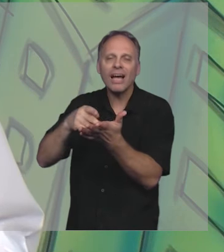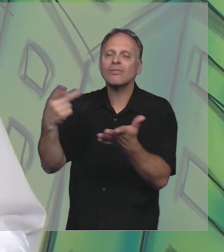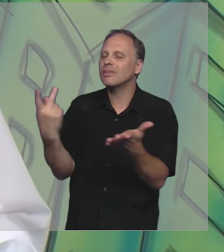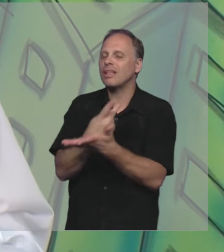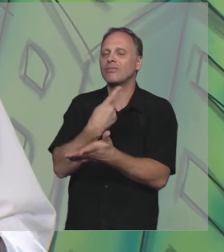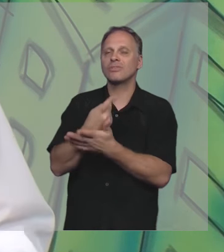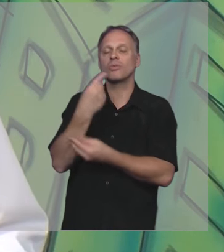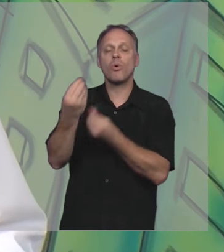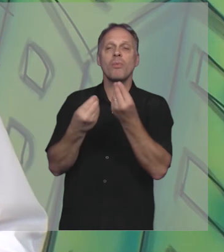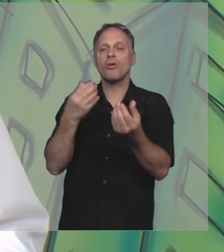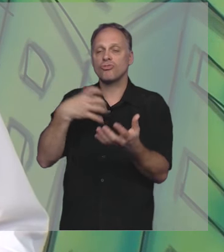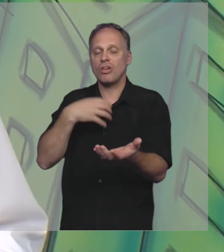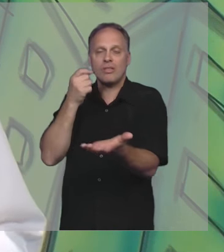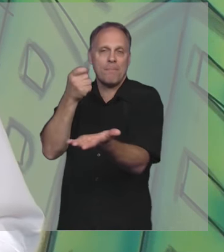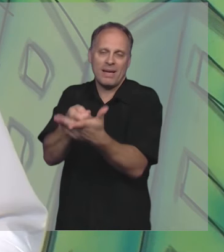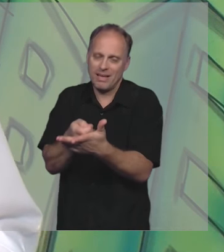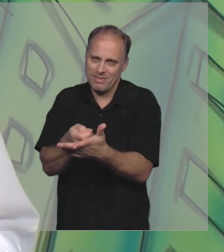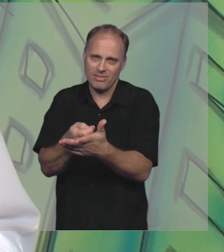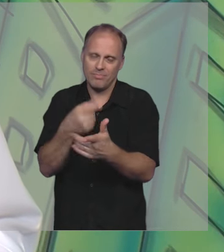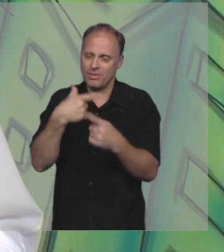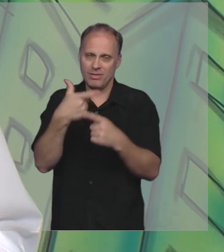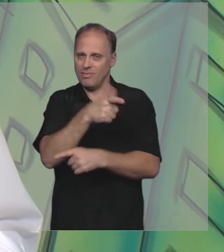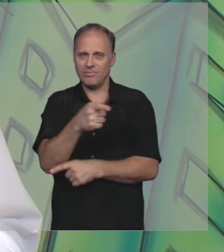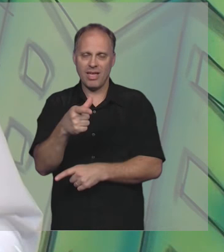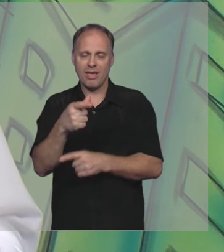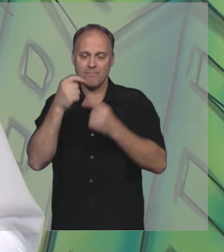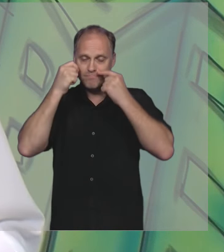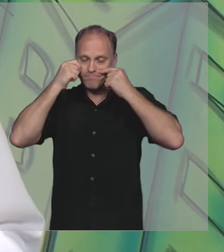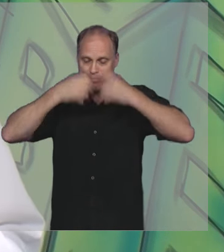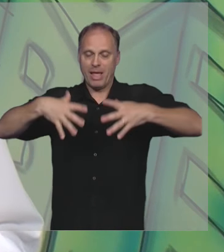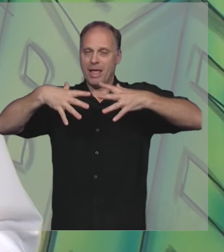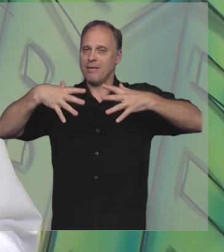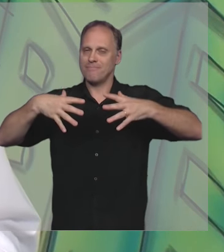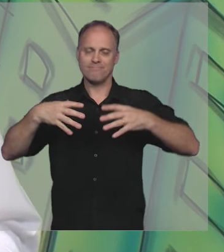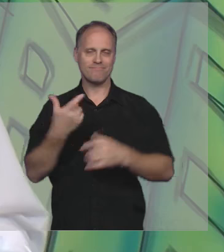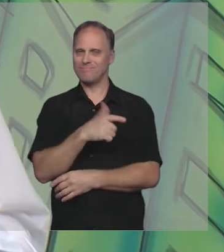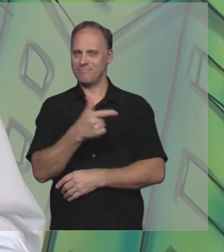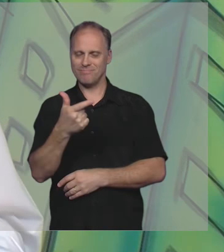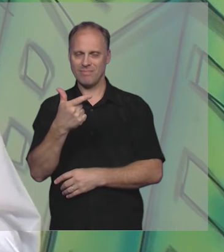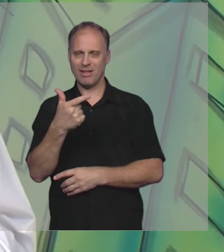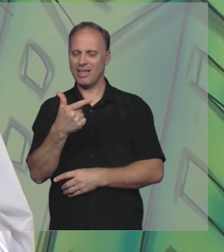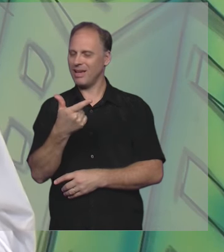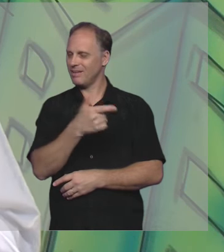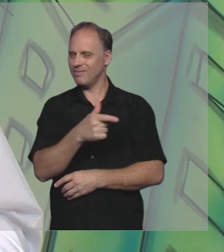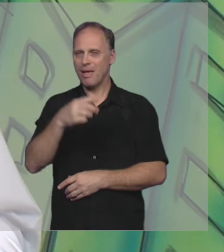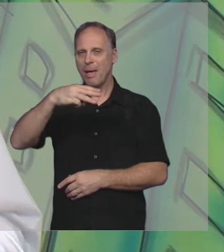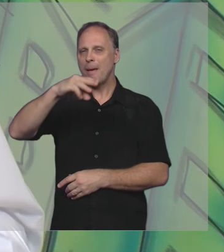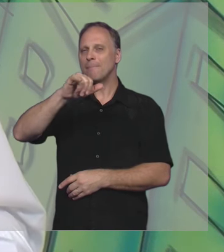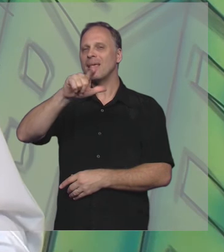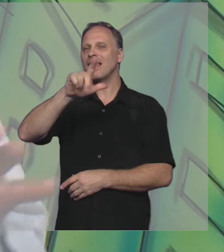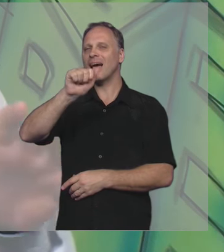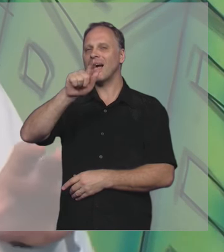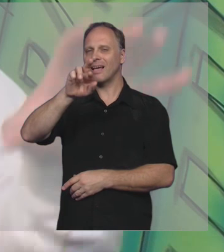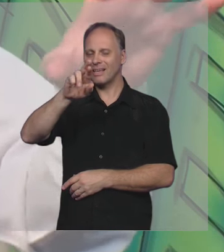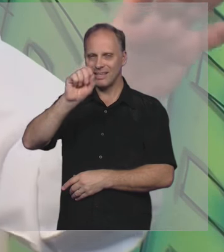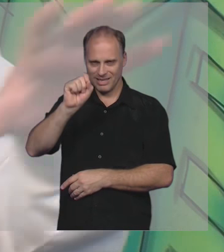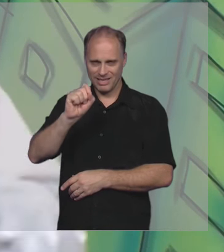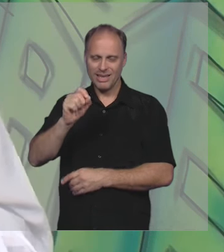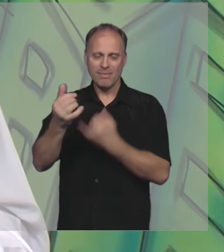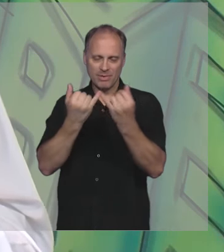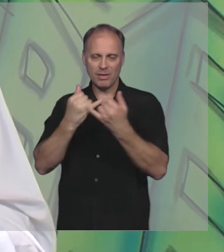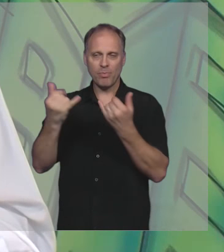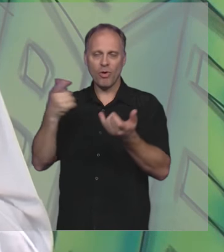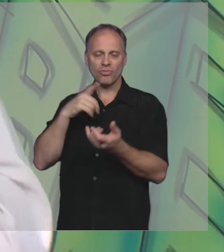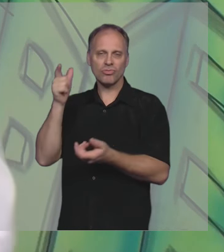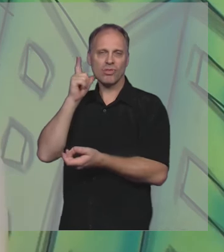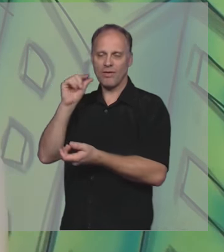vive hoje, como é que é a forma de pagamento, porque não existe milagre, né? Ninguém faz milagre. Ninguém tem uma varinha. Hoje tu tem um valor